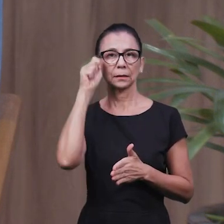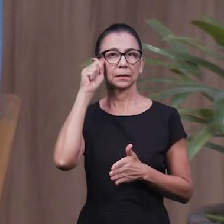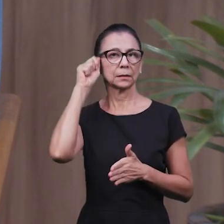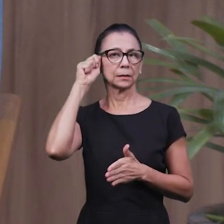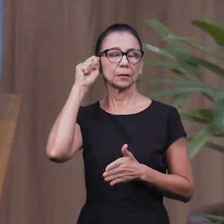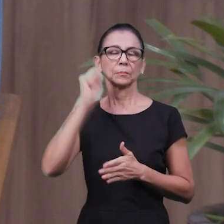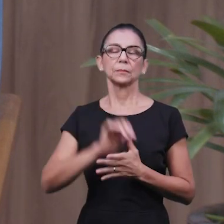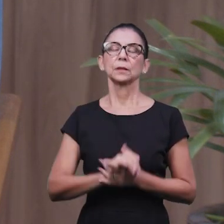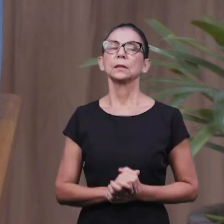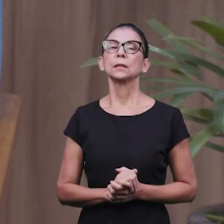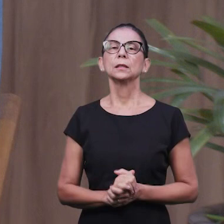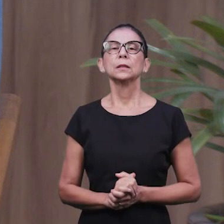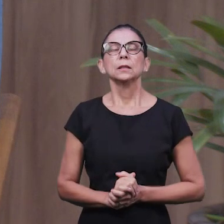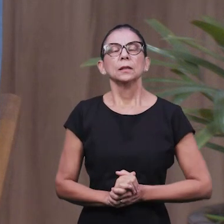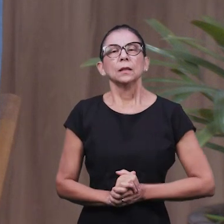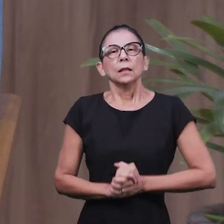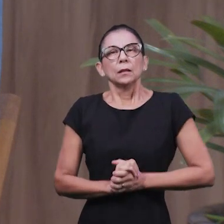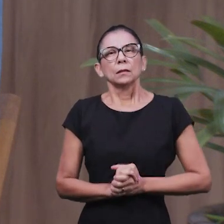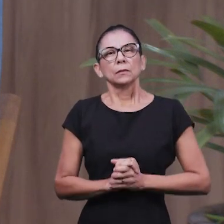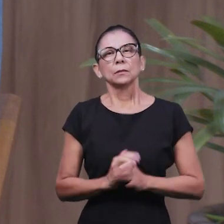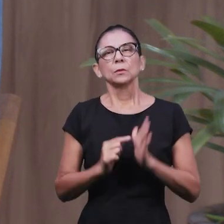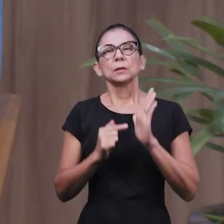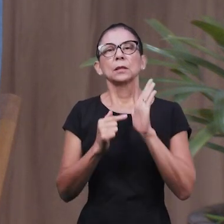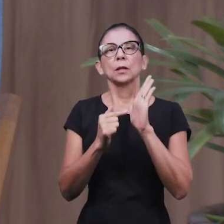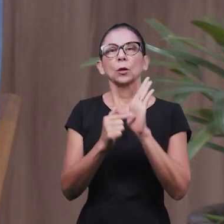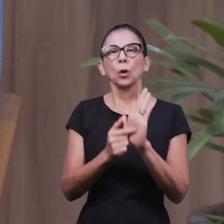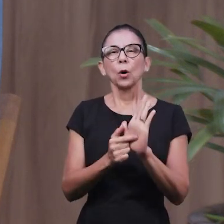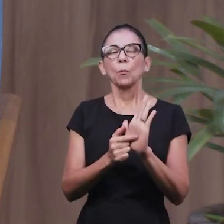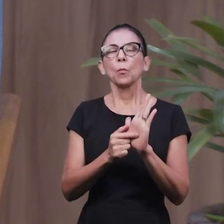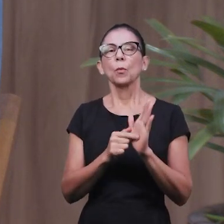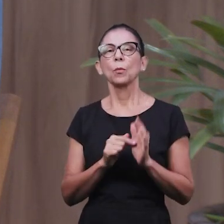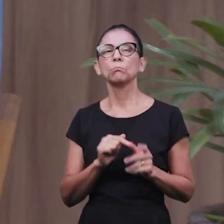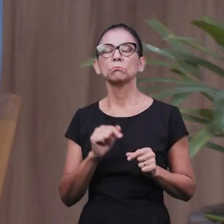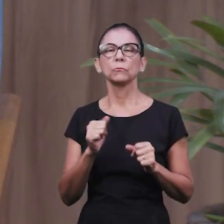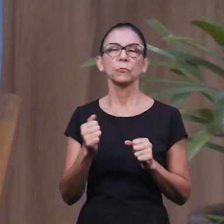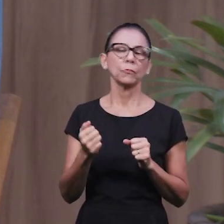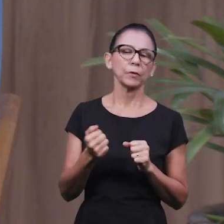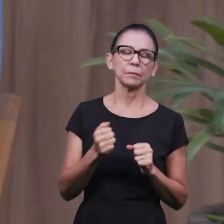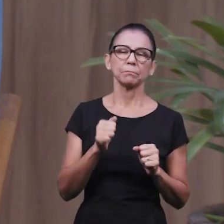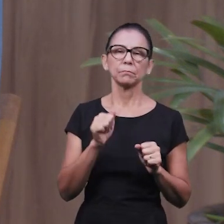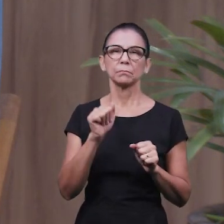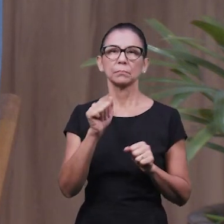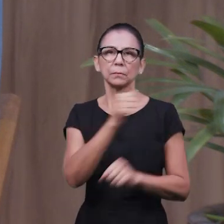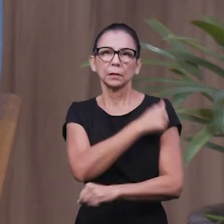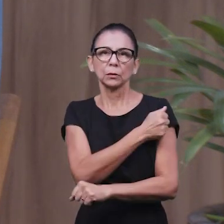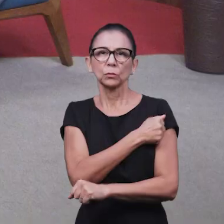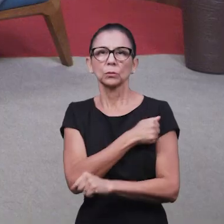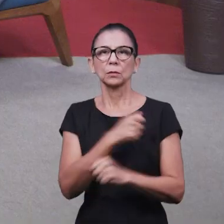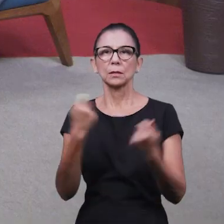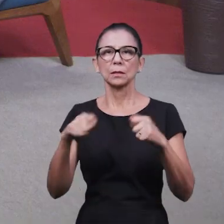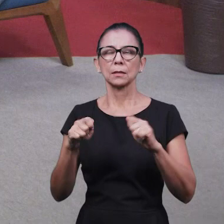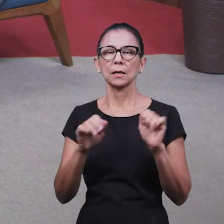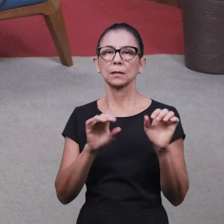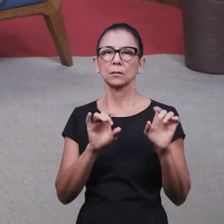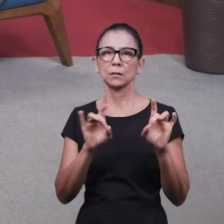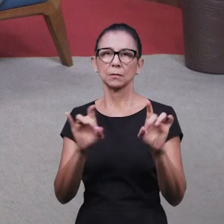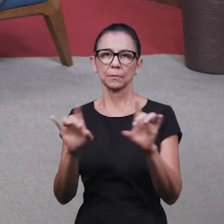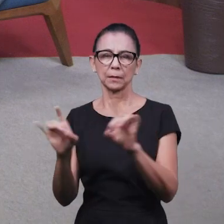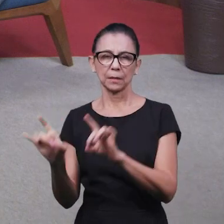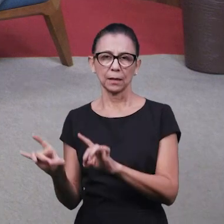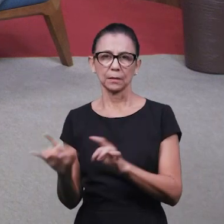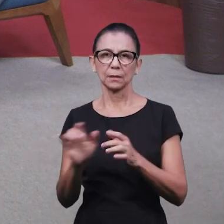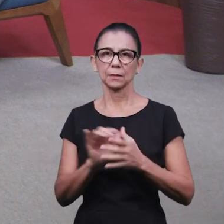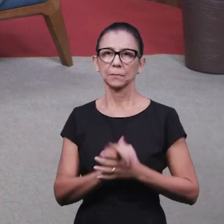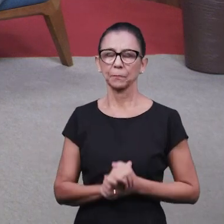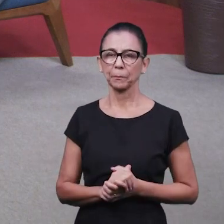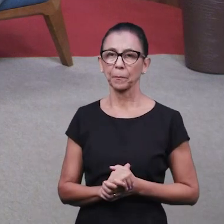abordagem sobre como escolher o nível de adaptação para alunos com necessidades especiais. No quadro Perfeito Louvor, a